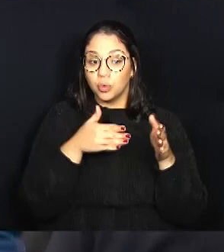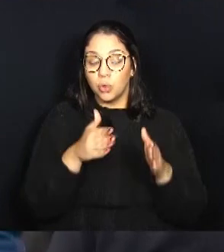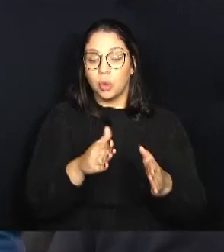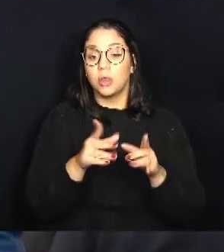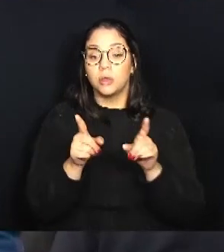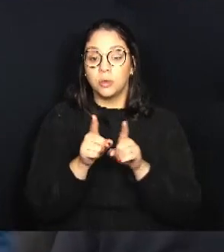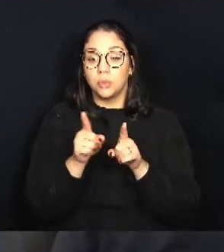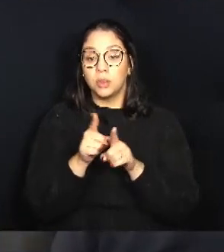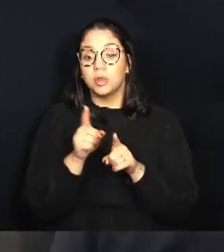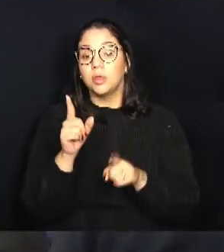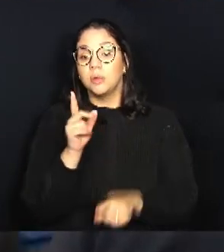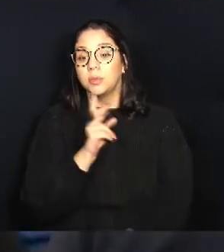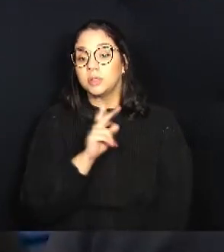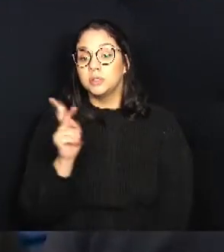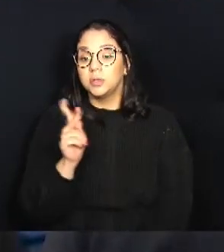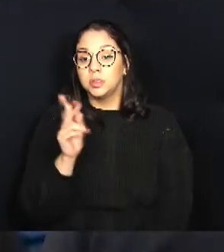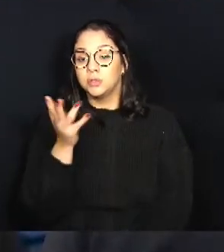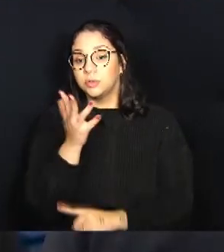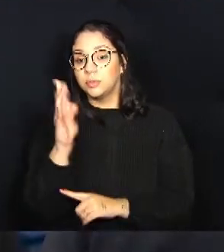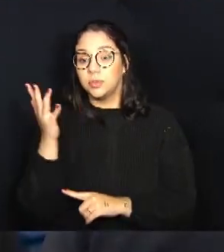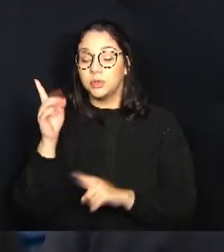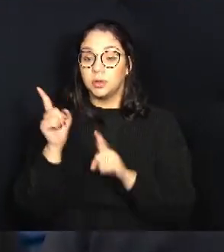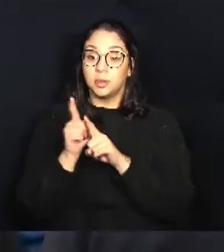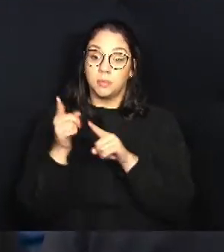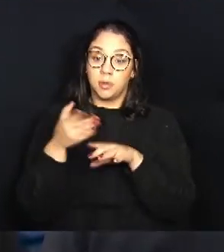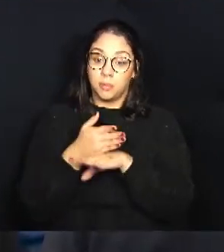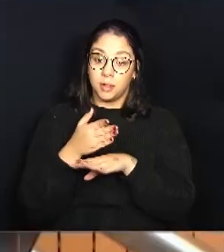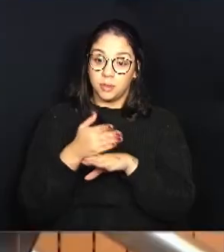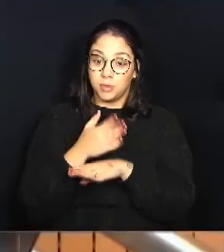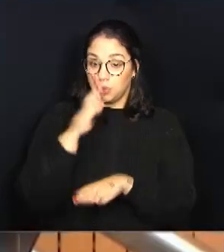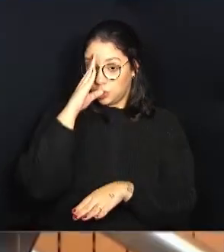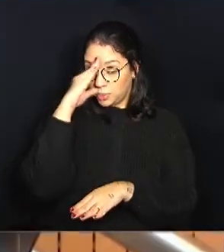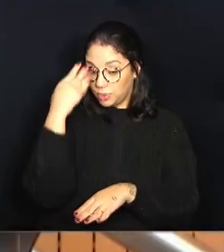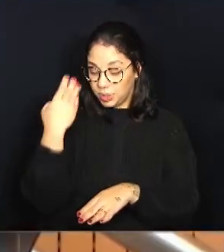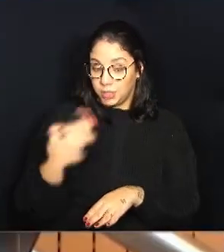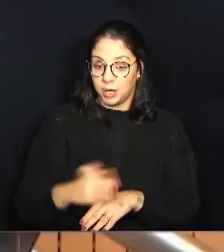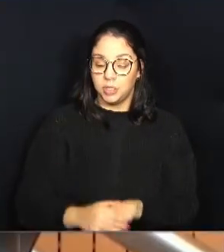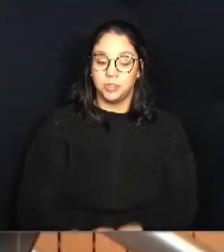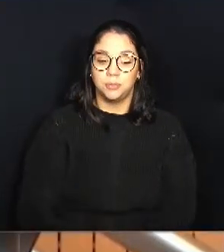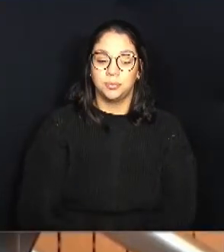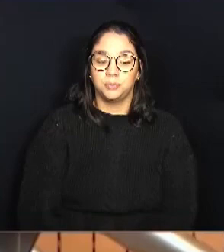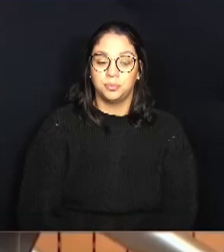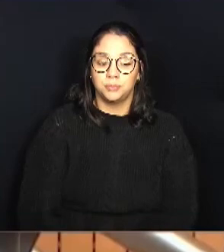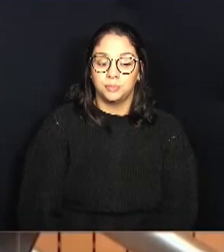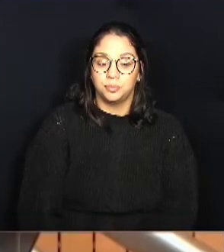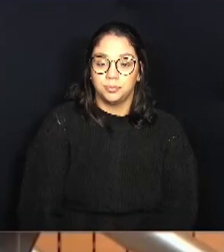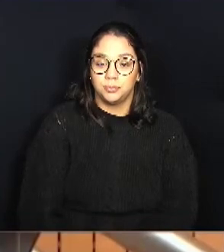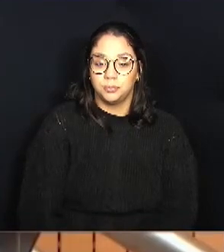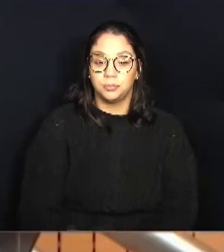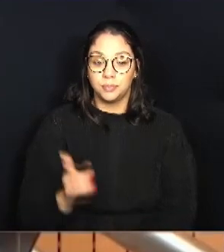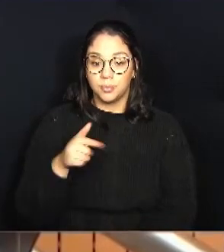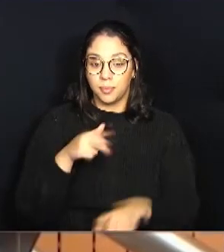Municipal de Meio Ambiente também participou da solenidade. Esse cuidado com o cantinho que dá à nossa